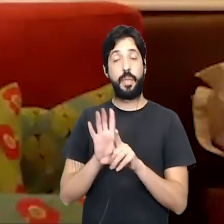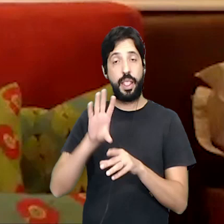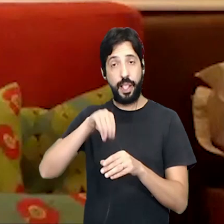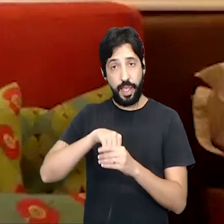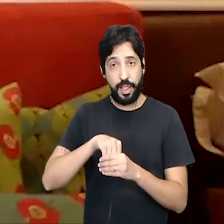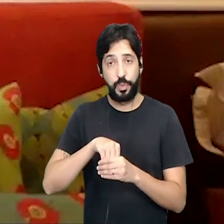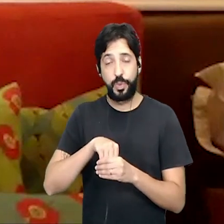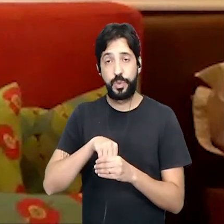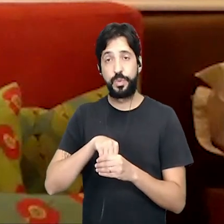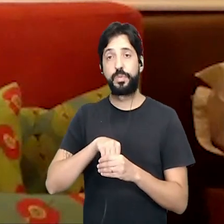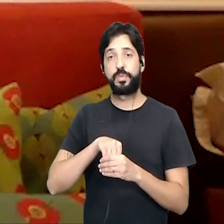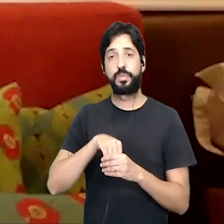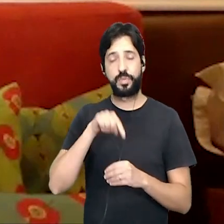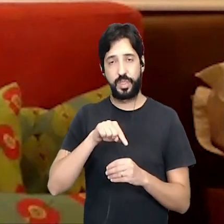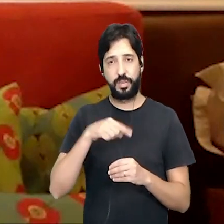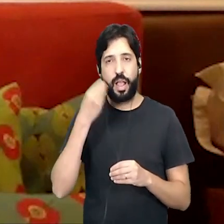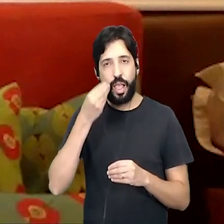que dentro